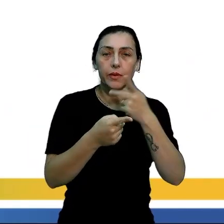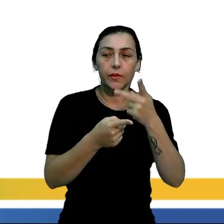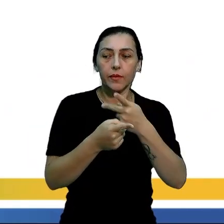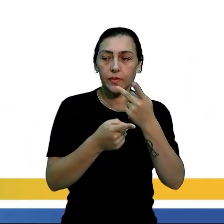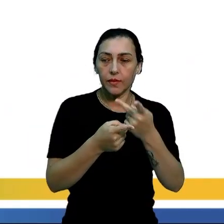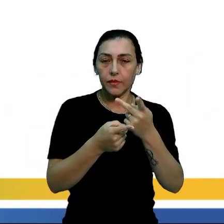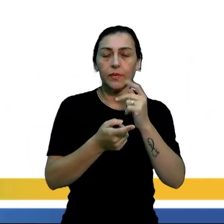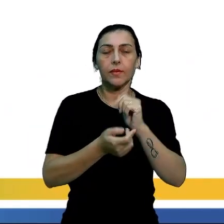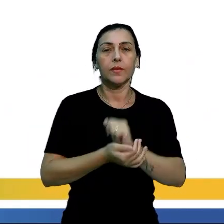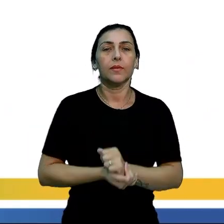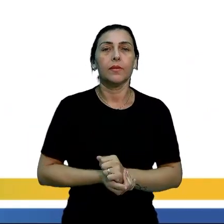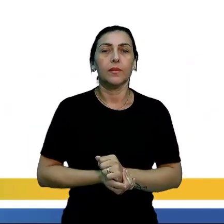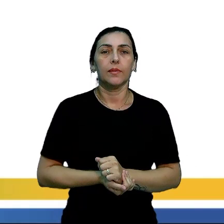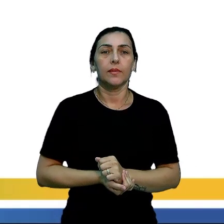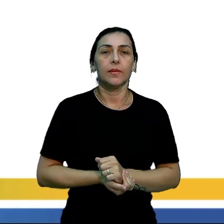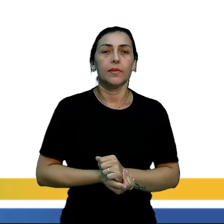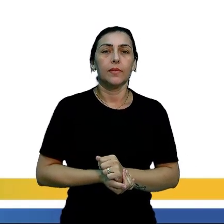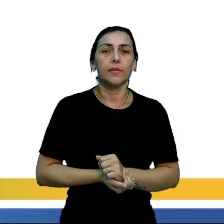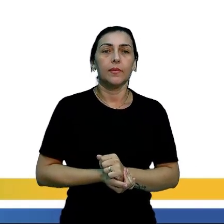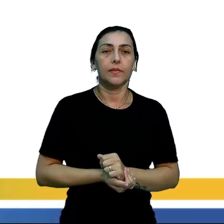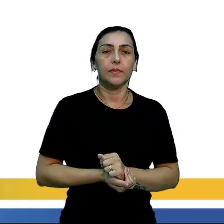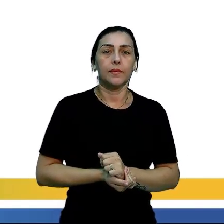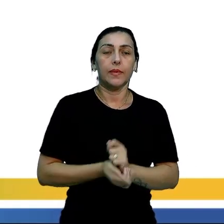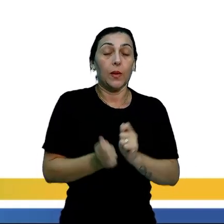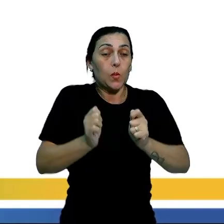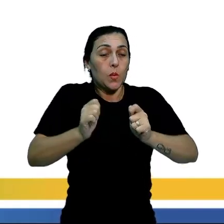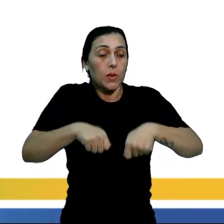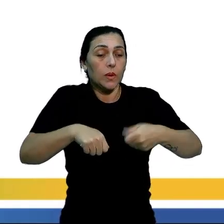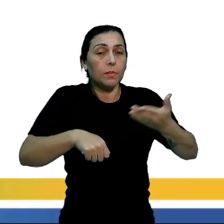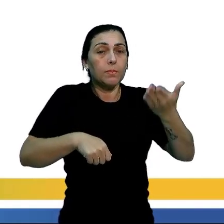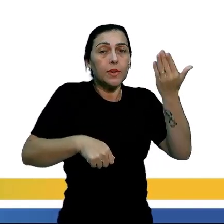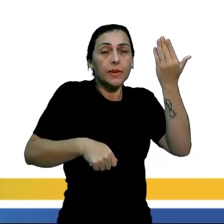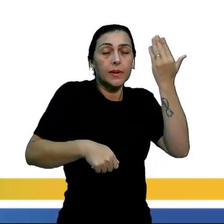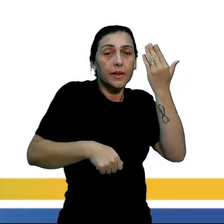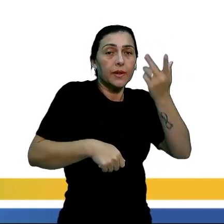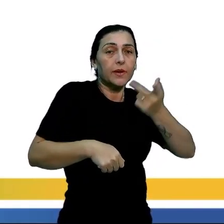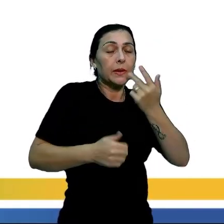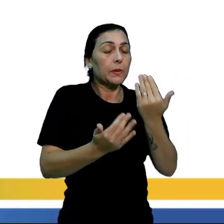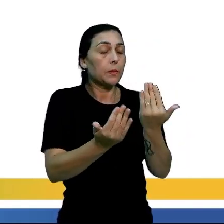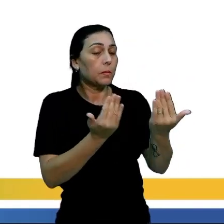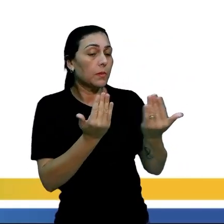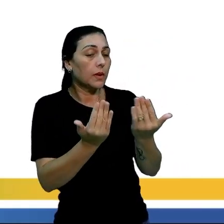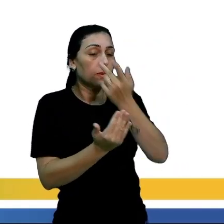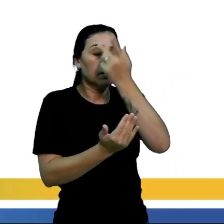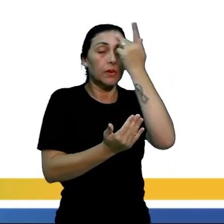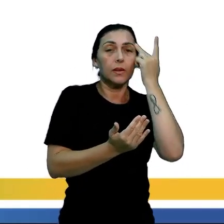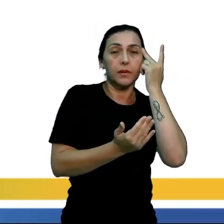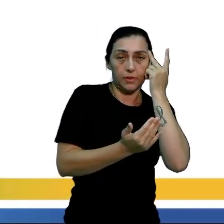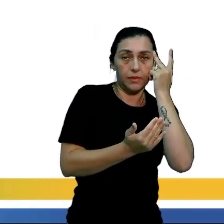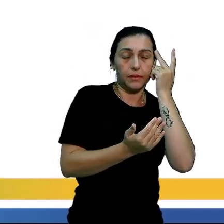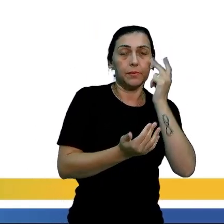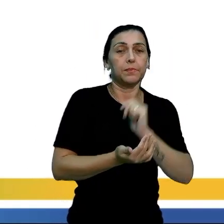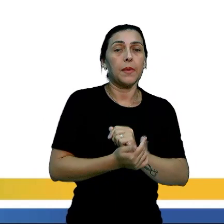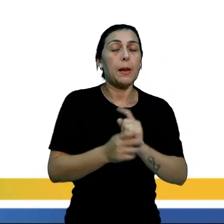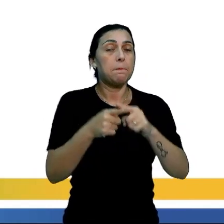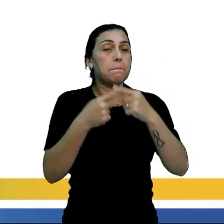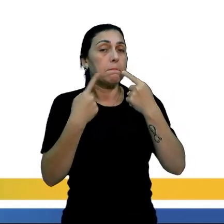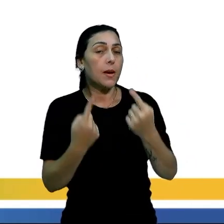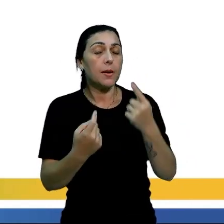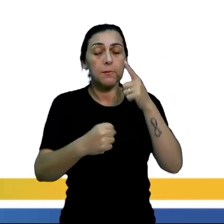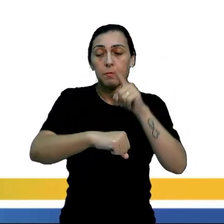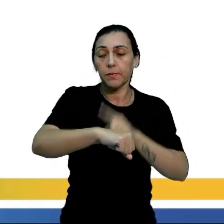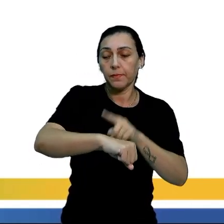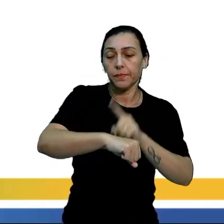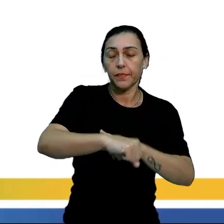lá, né? Da condição antepassada. Ele fala, né? Ele se compara às pessoas que vieram do passado. Mas em nenhum momento